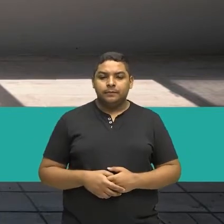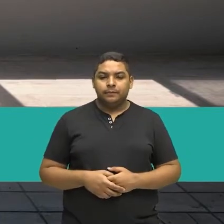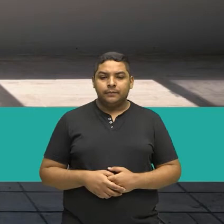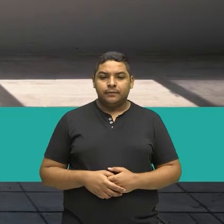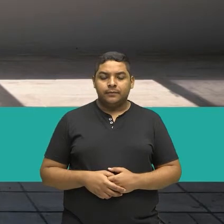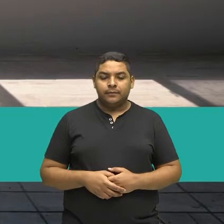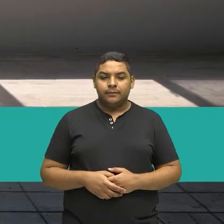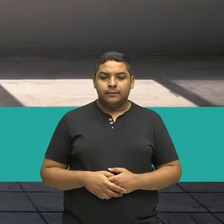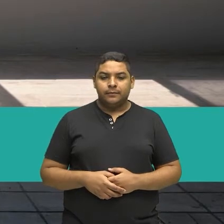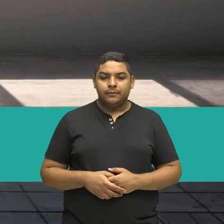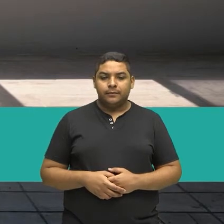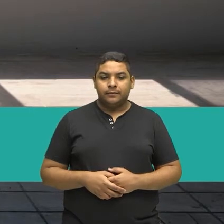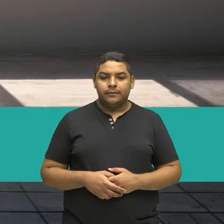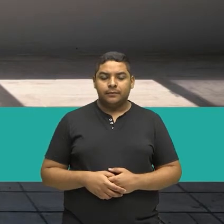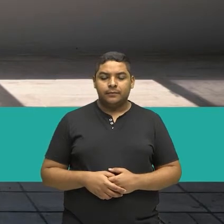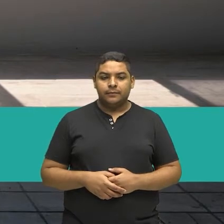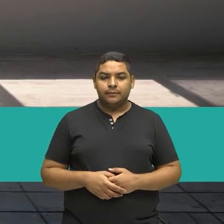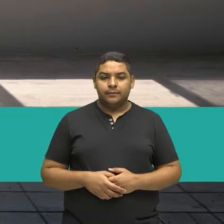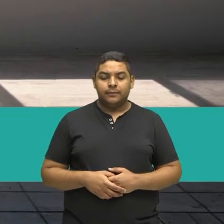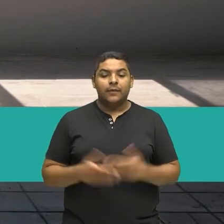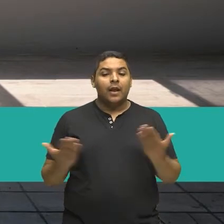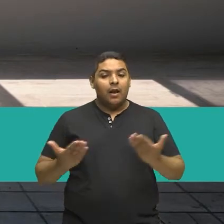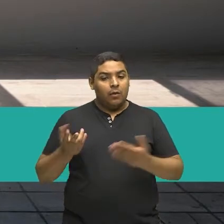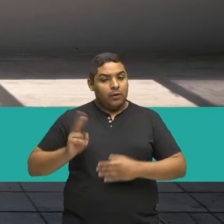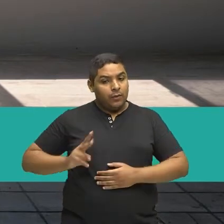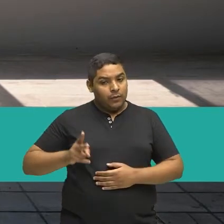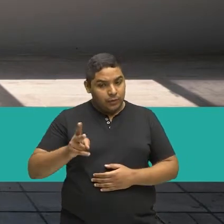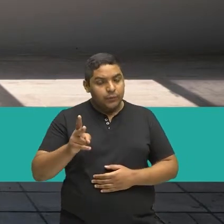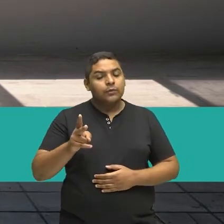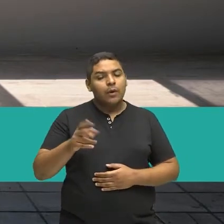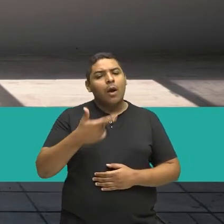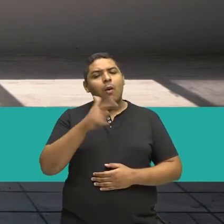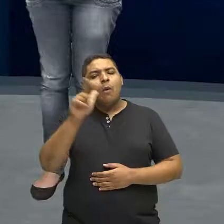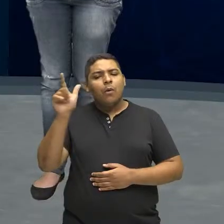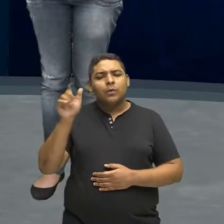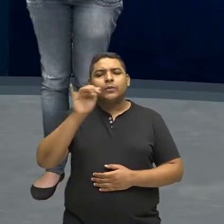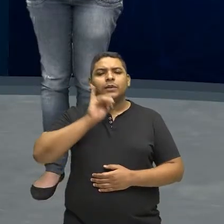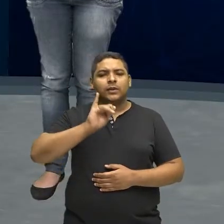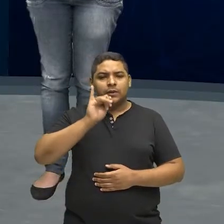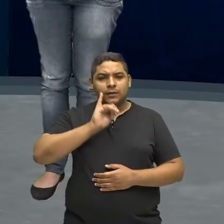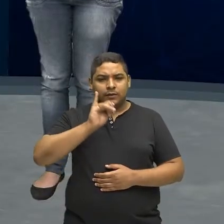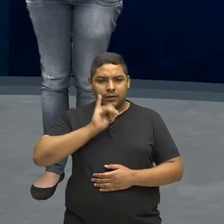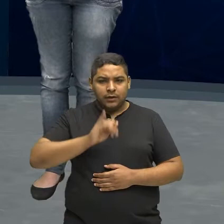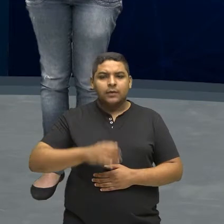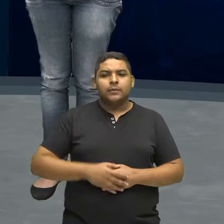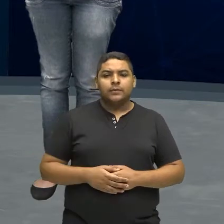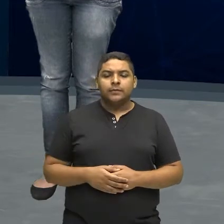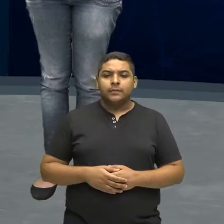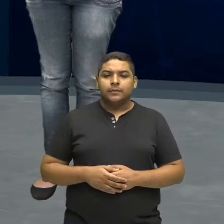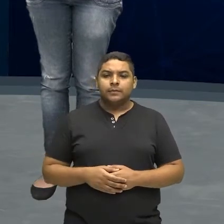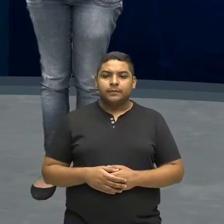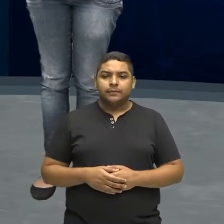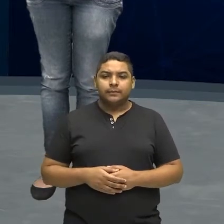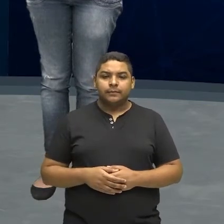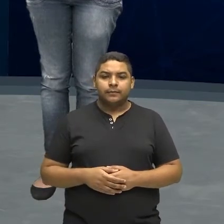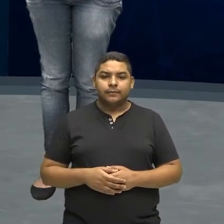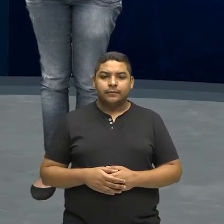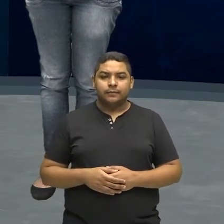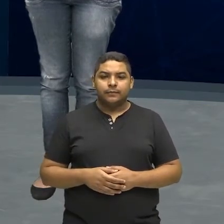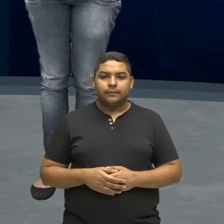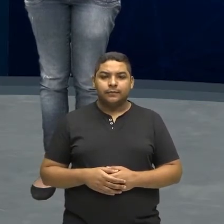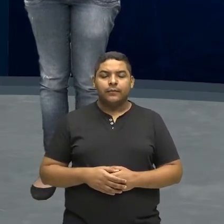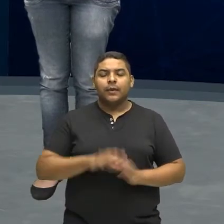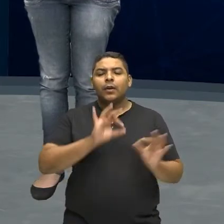dançando. Tudo bem? Bom, então a gente vai continuar vendo mais alguns exemplos sobre o present continuous. Então vocês estão acompanhando aqui